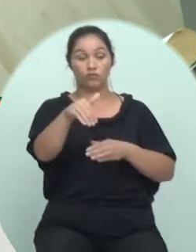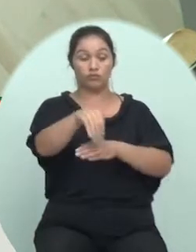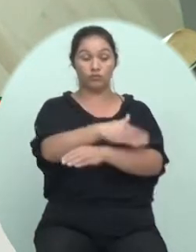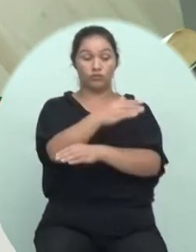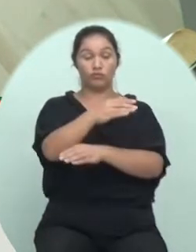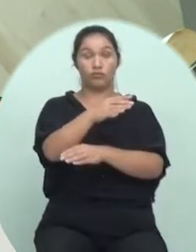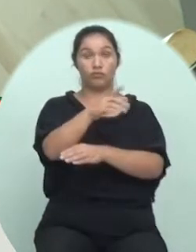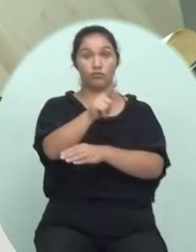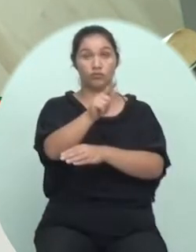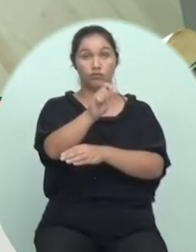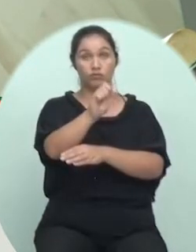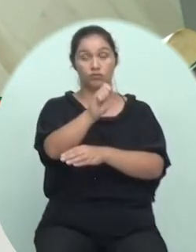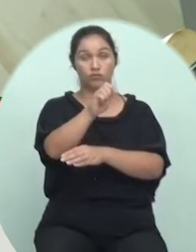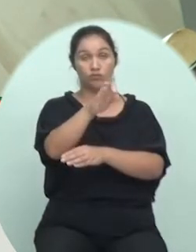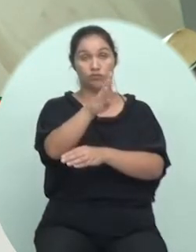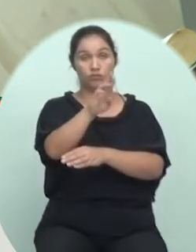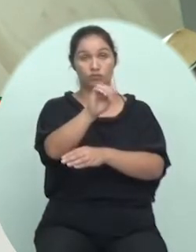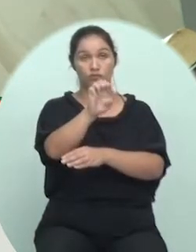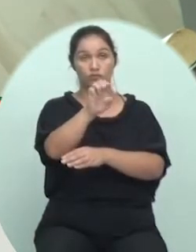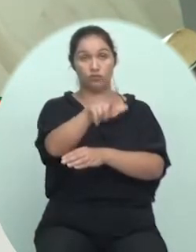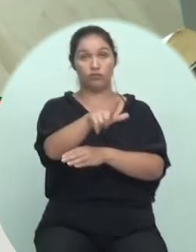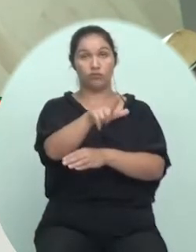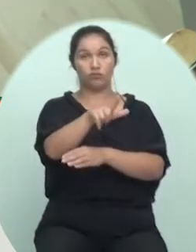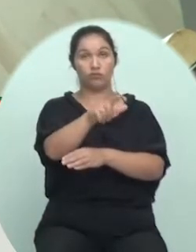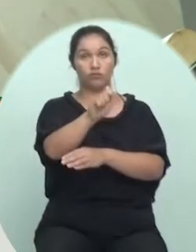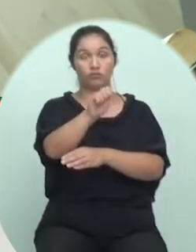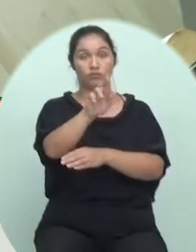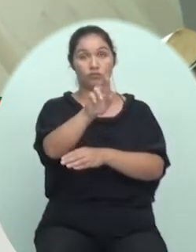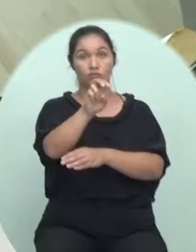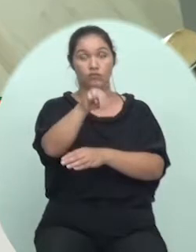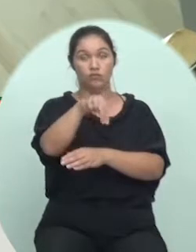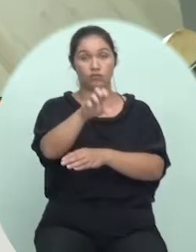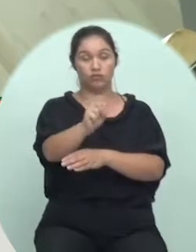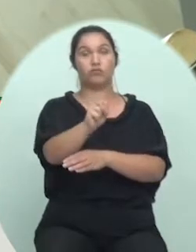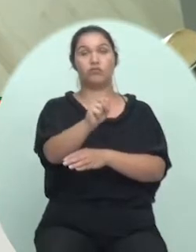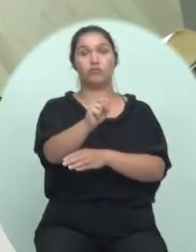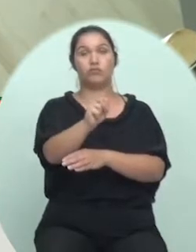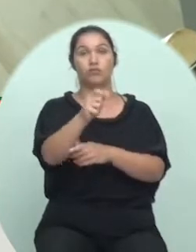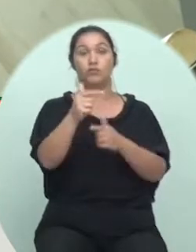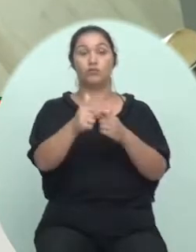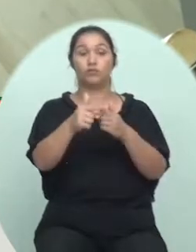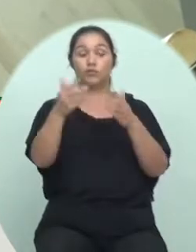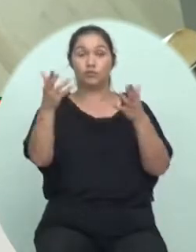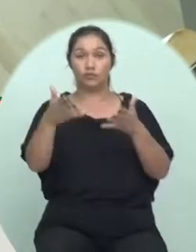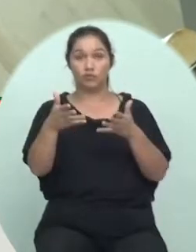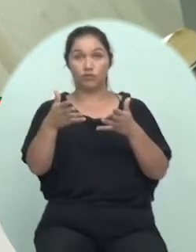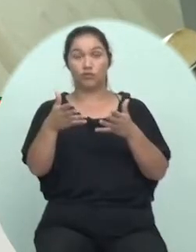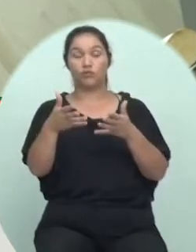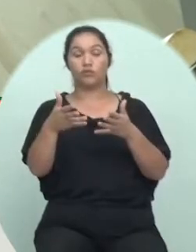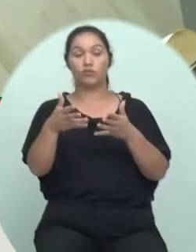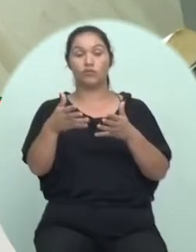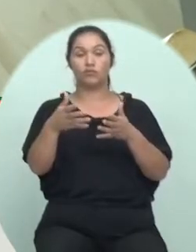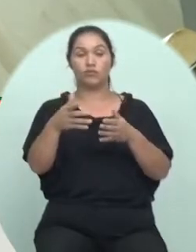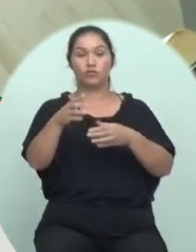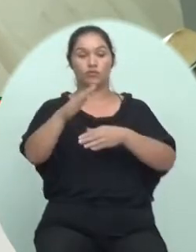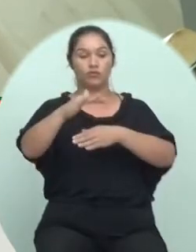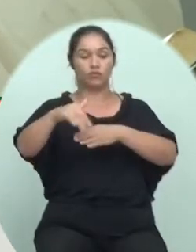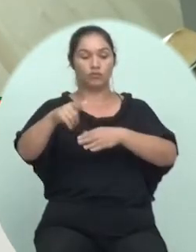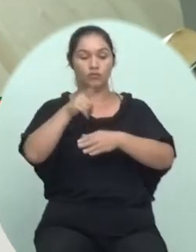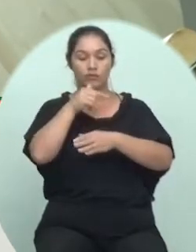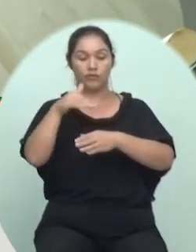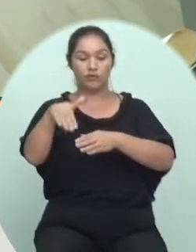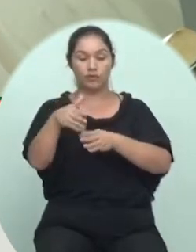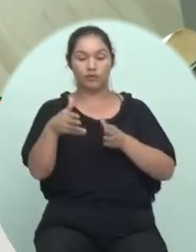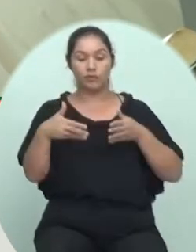até o rio Mãe Luzia, no bairro São Roque. Neste período em que o nível da água está mais baixo, a limpeza fica